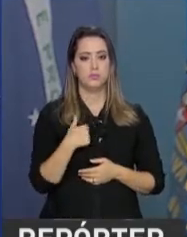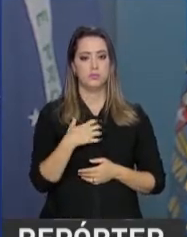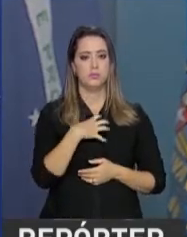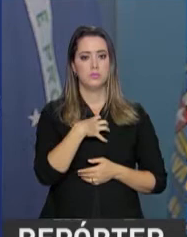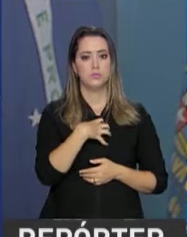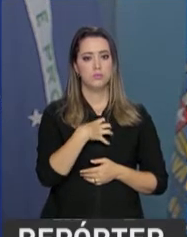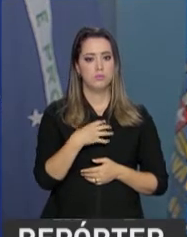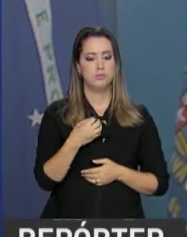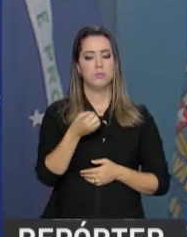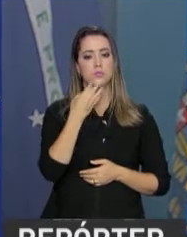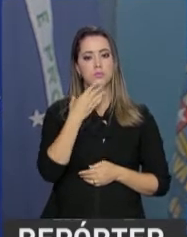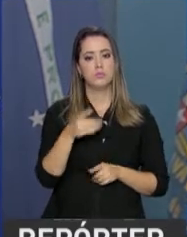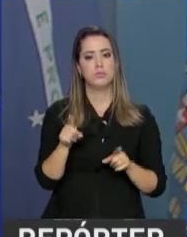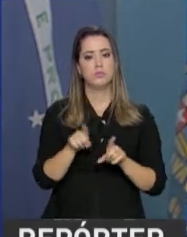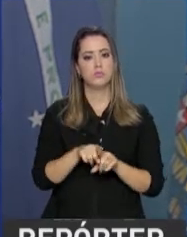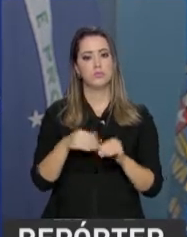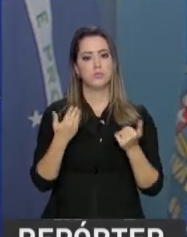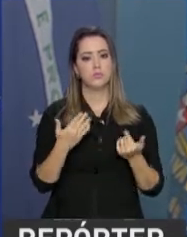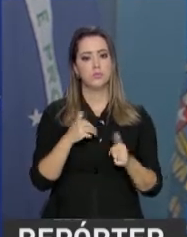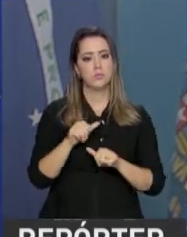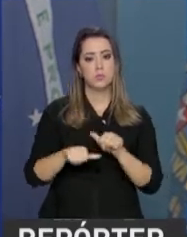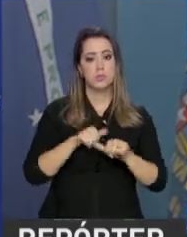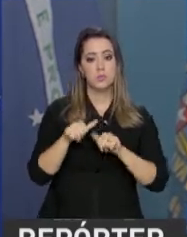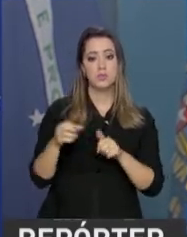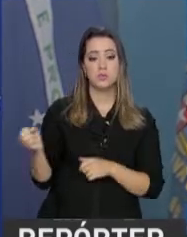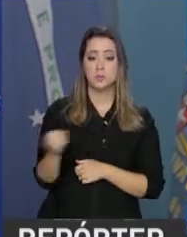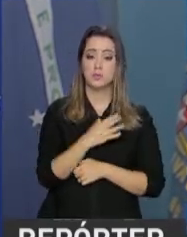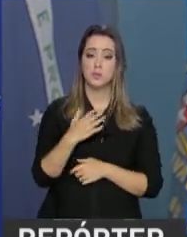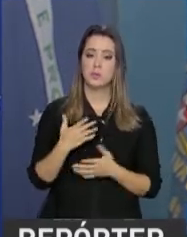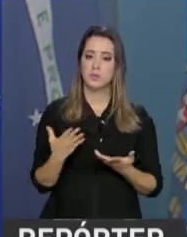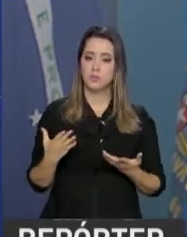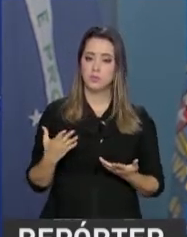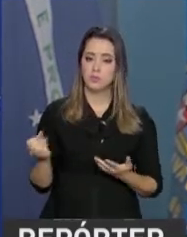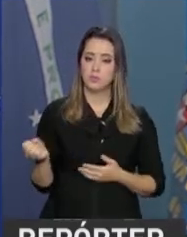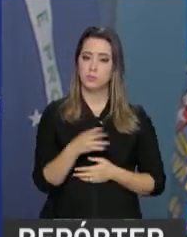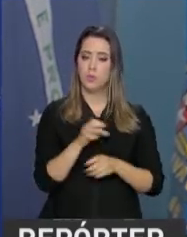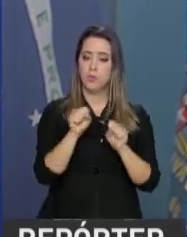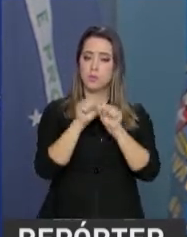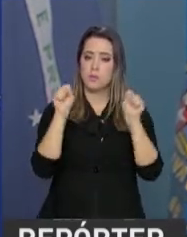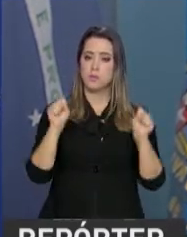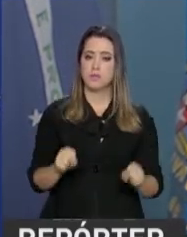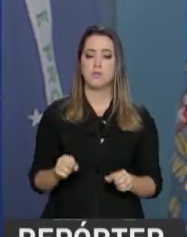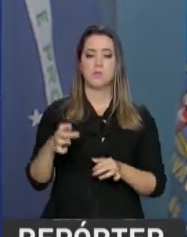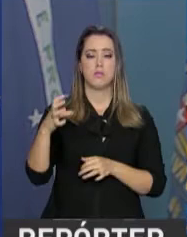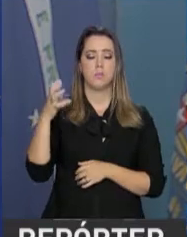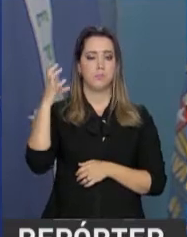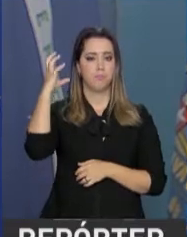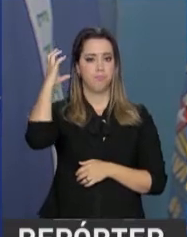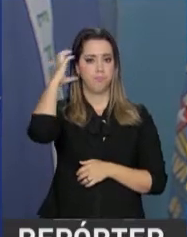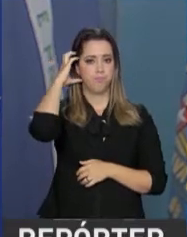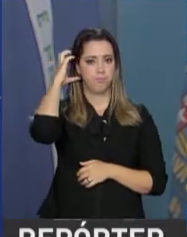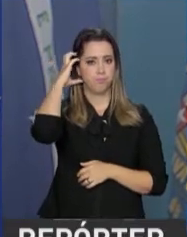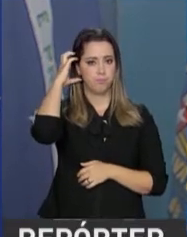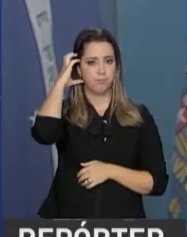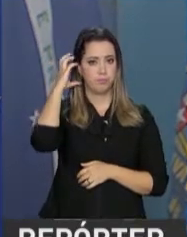muito prazer hoje em modernizar esse sistema aliás as pessoas